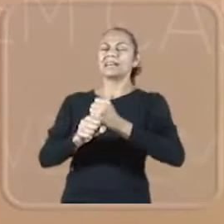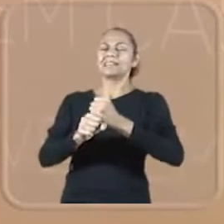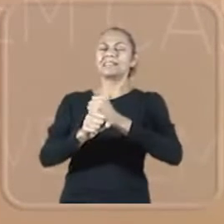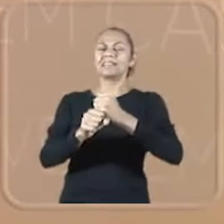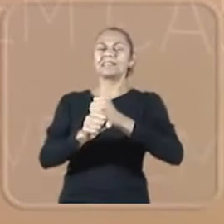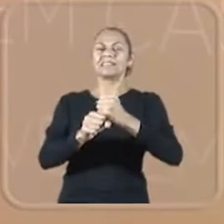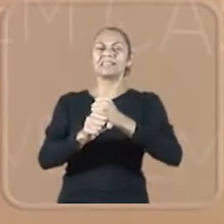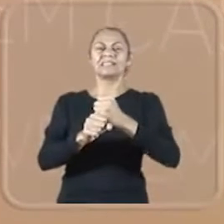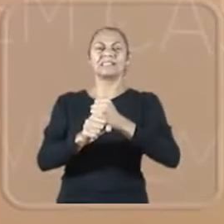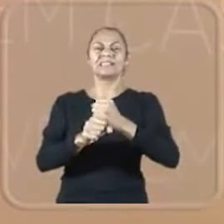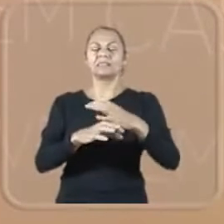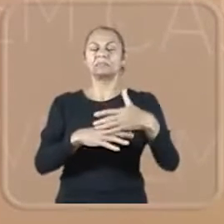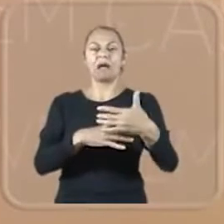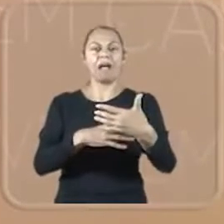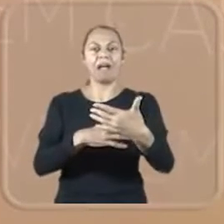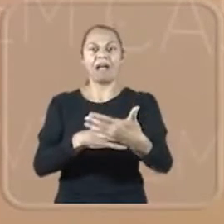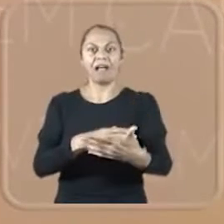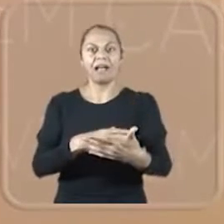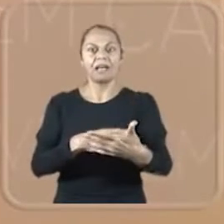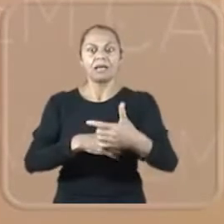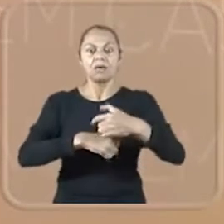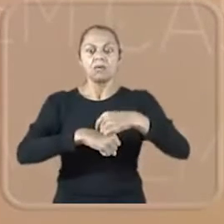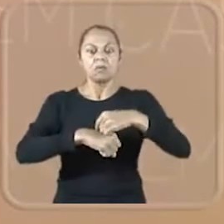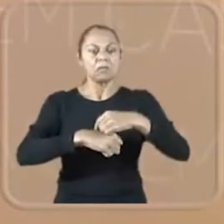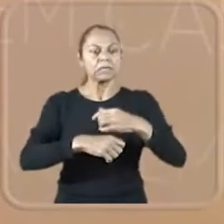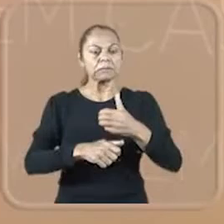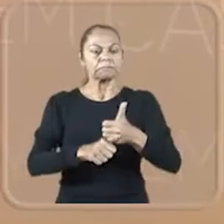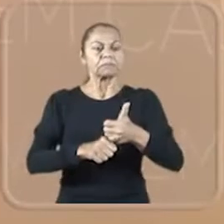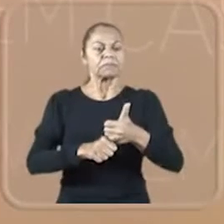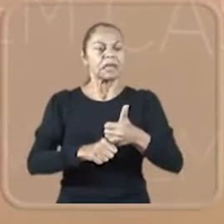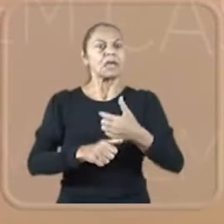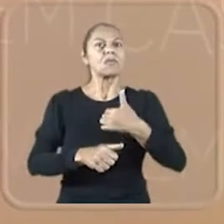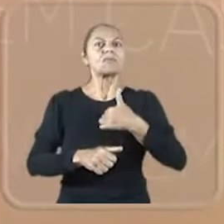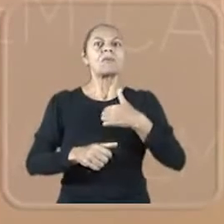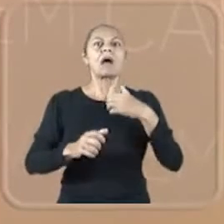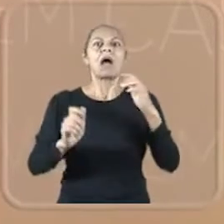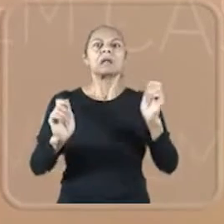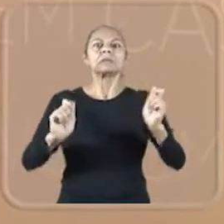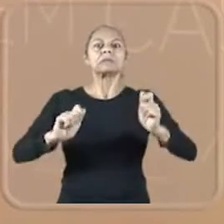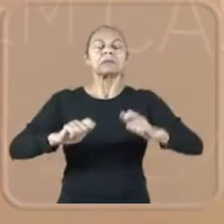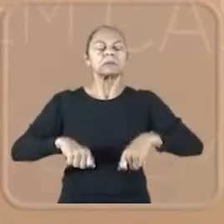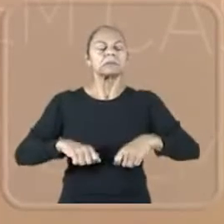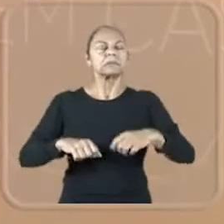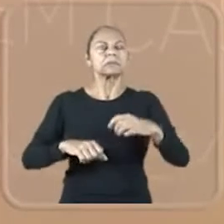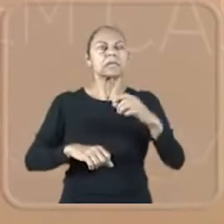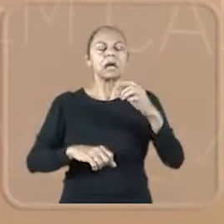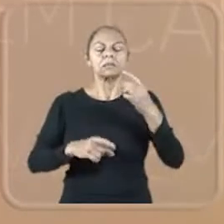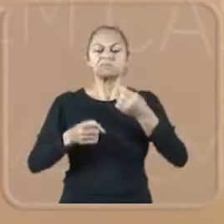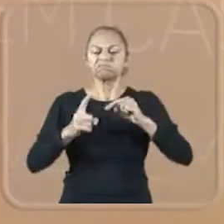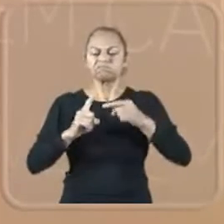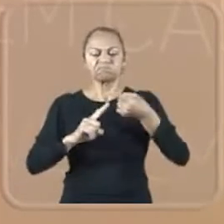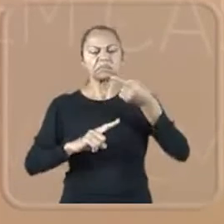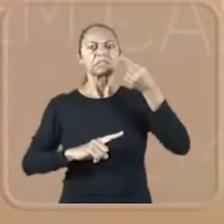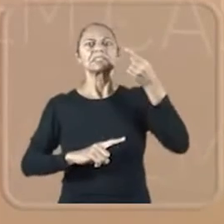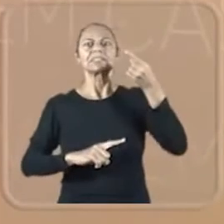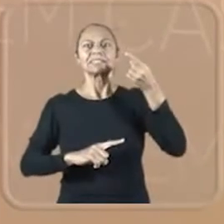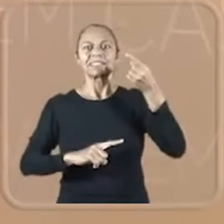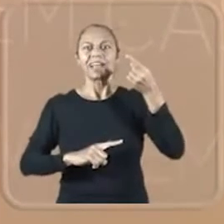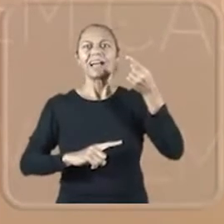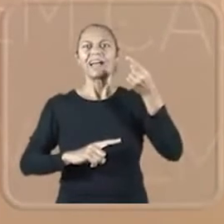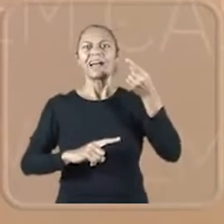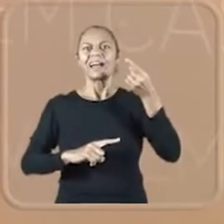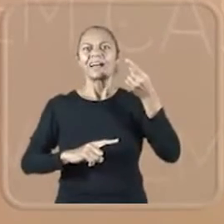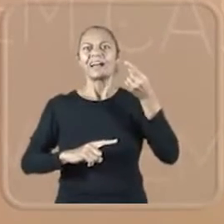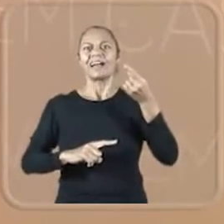num determinado momento, eu ter me capacitado e eu ter me sentado em círculo e deixar as pessoas solucionarem os seus conflitos e